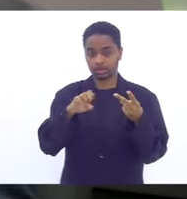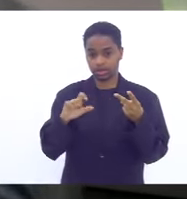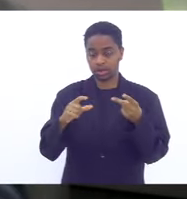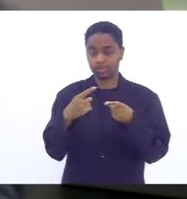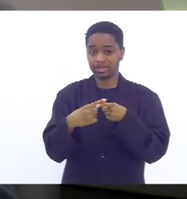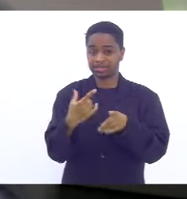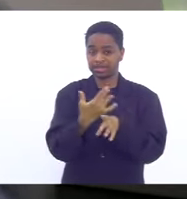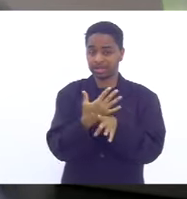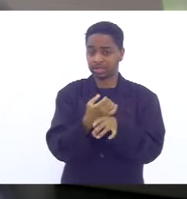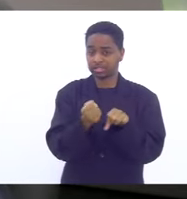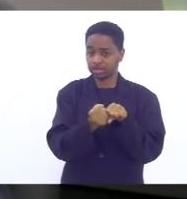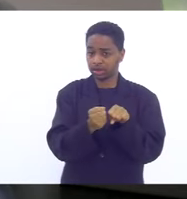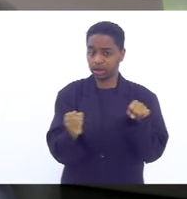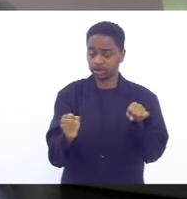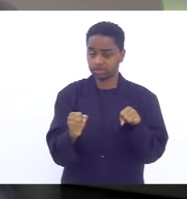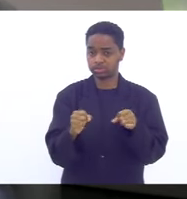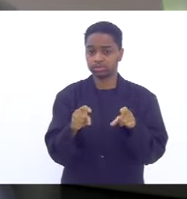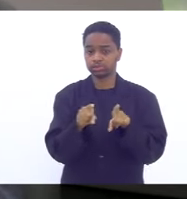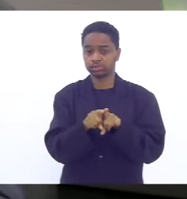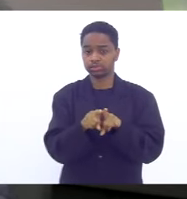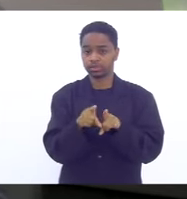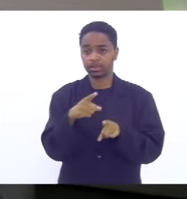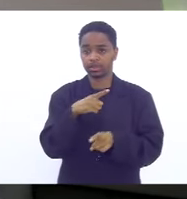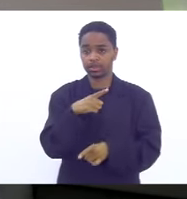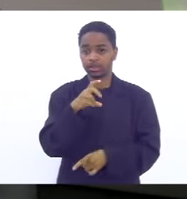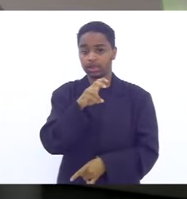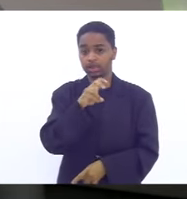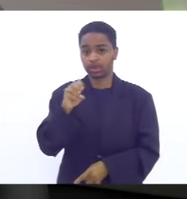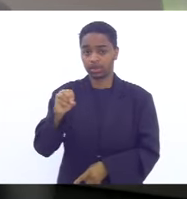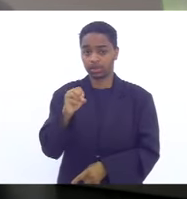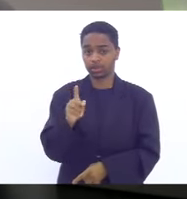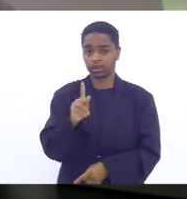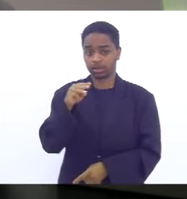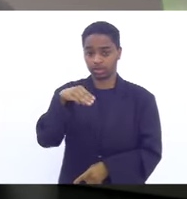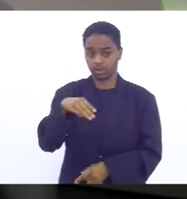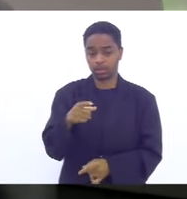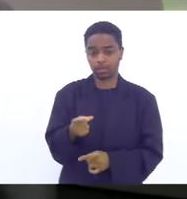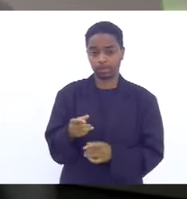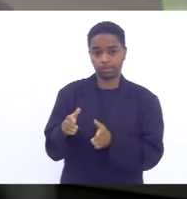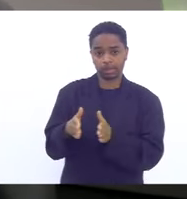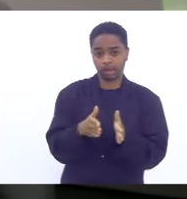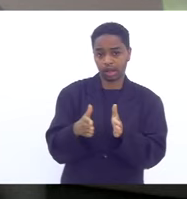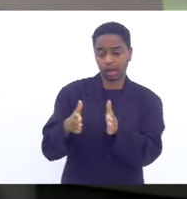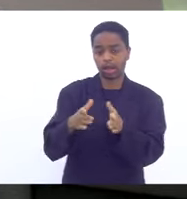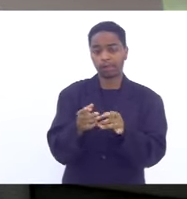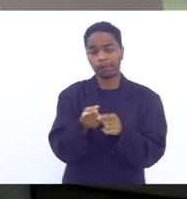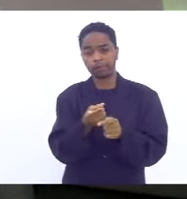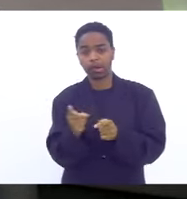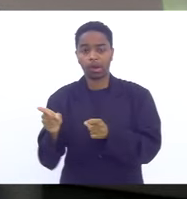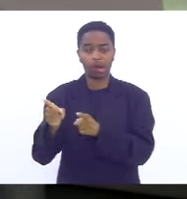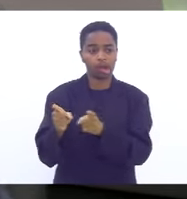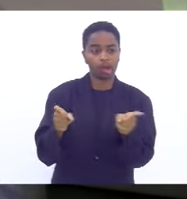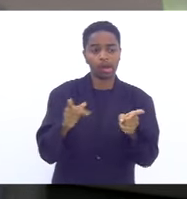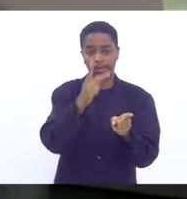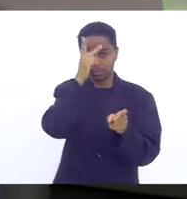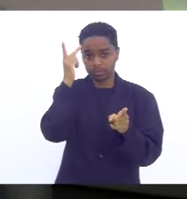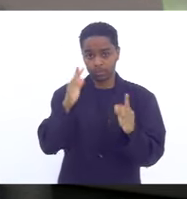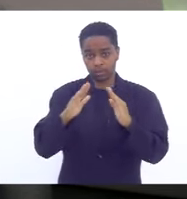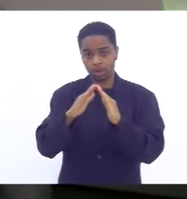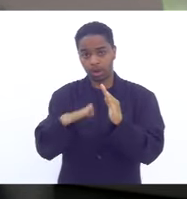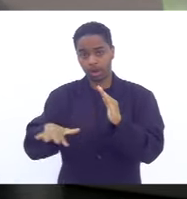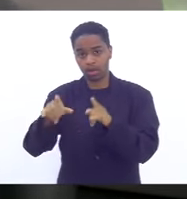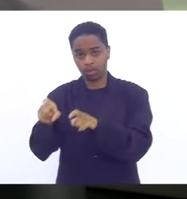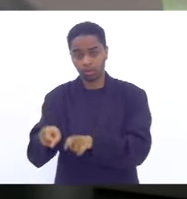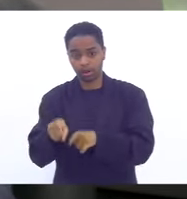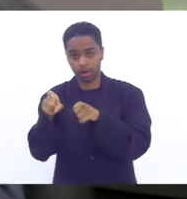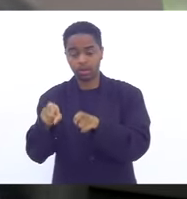falando de um município que tem 500 quilômetros de estrada de chão, de estradas vicinais, de pessoas que moram na zona rural,